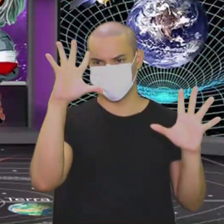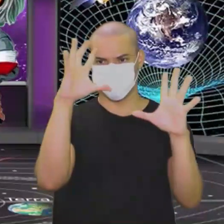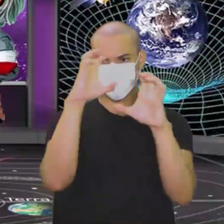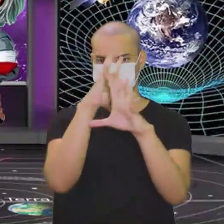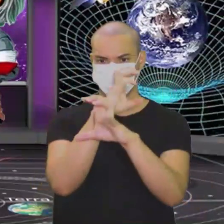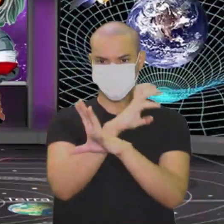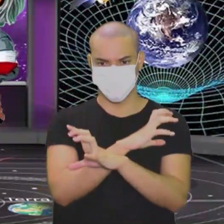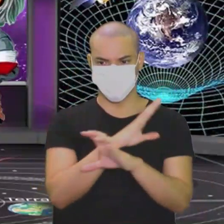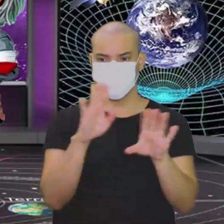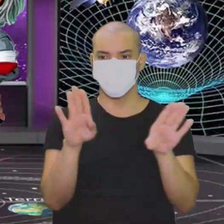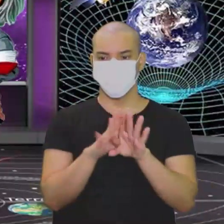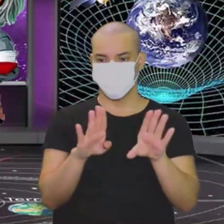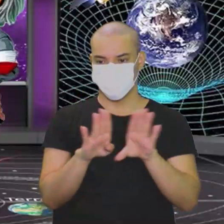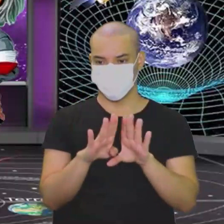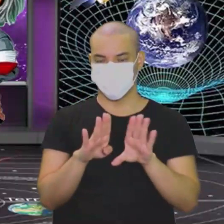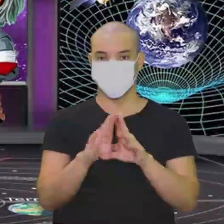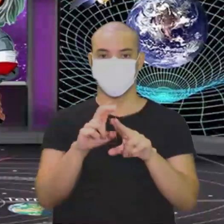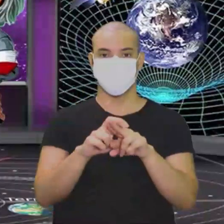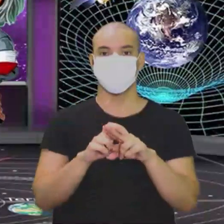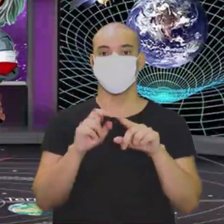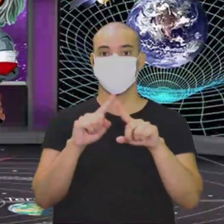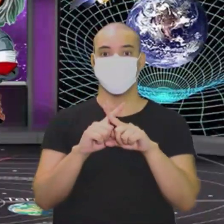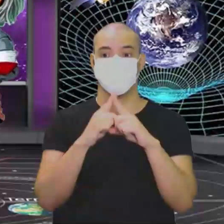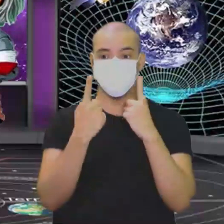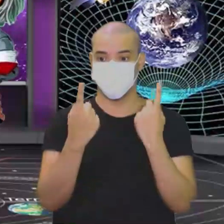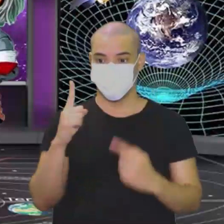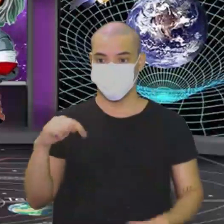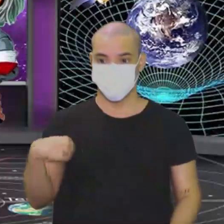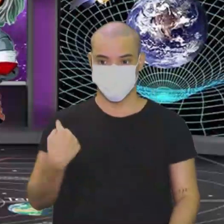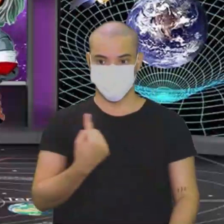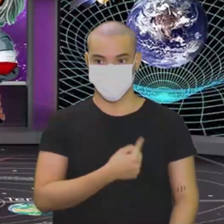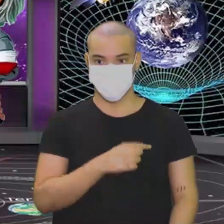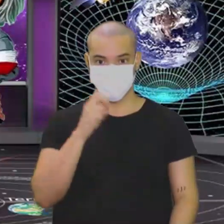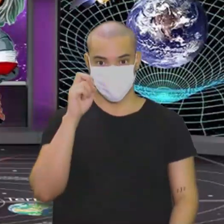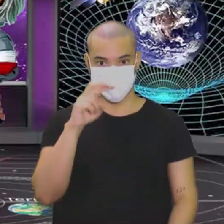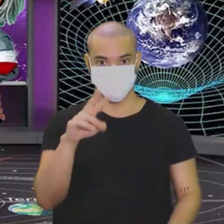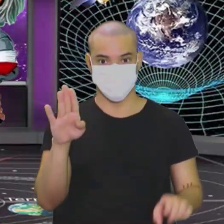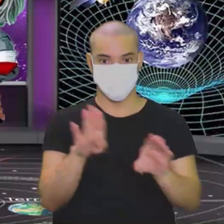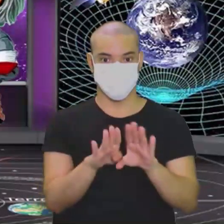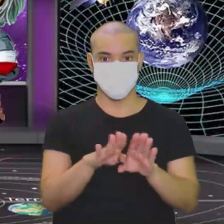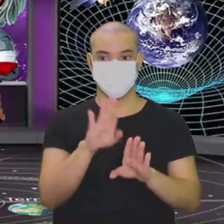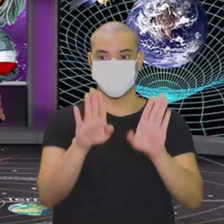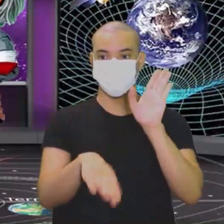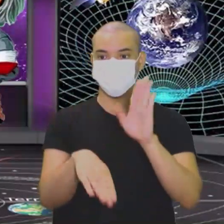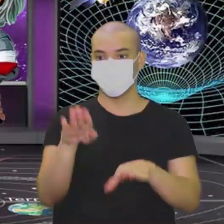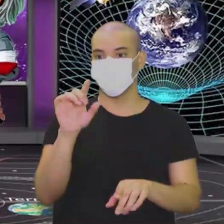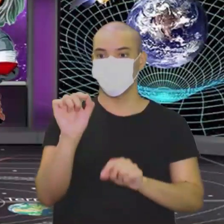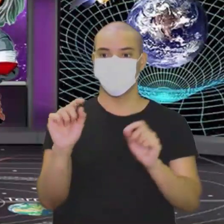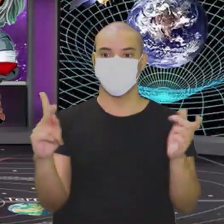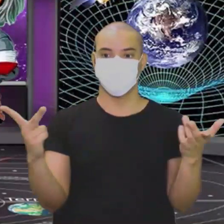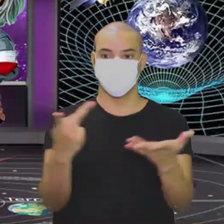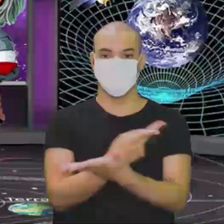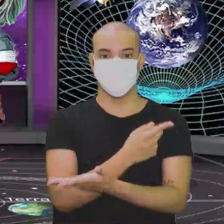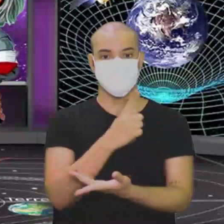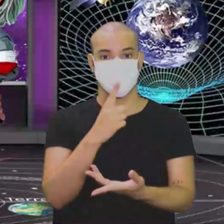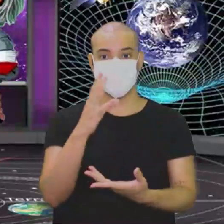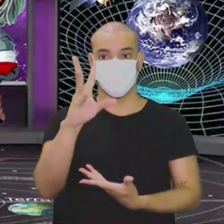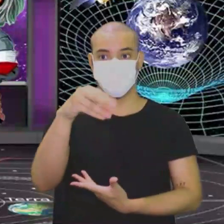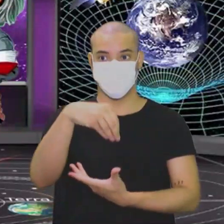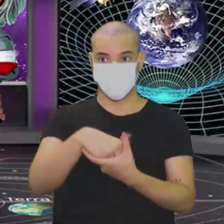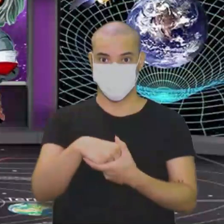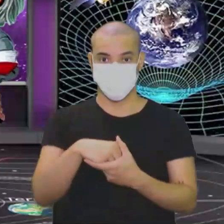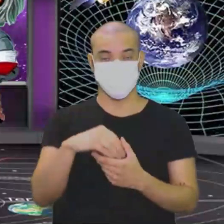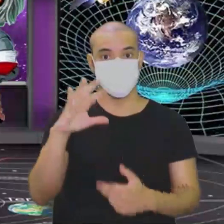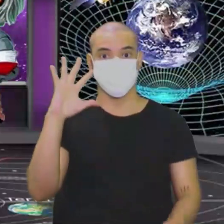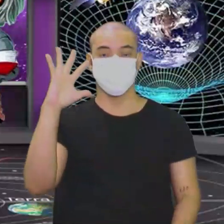elétricos aí bem complexos também. Mas nós vimos que, dependendo das anormalidades dentro dos sistemas